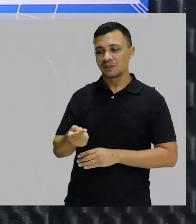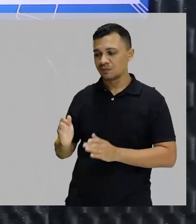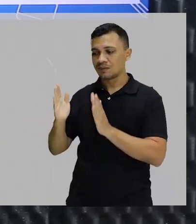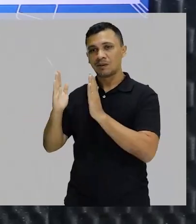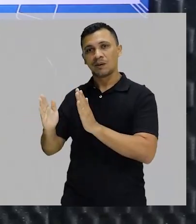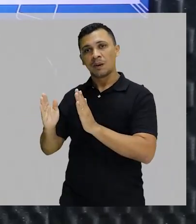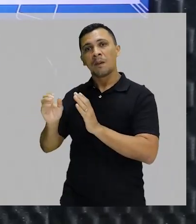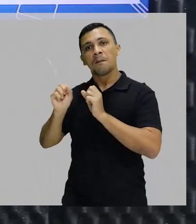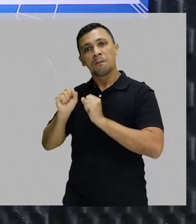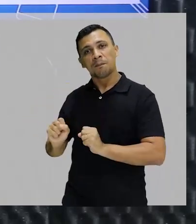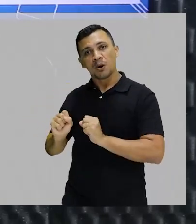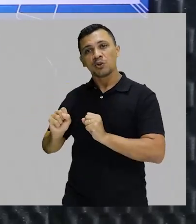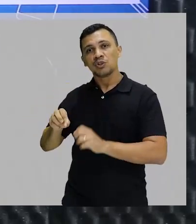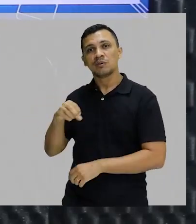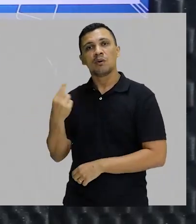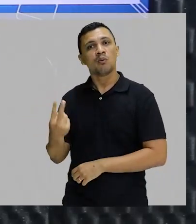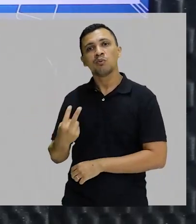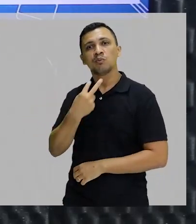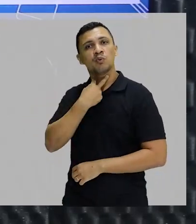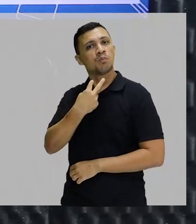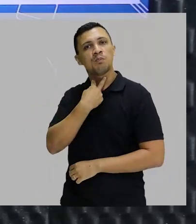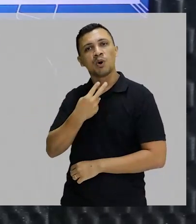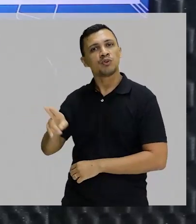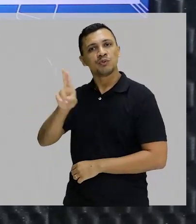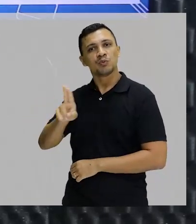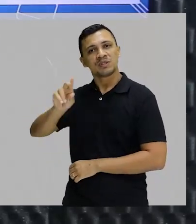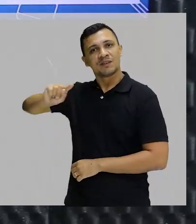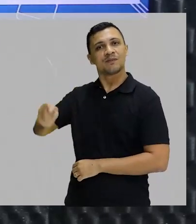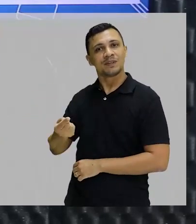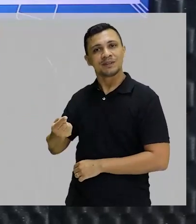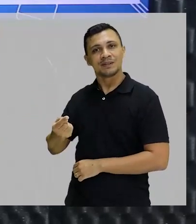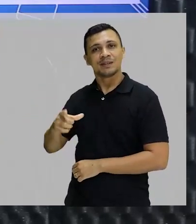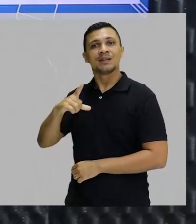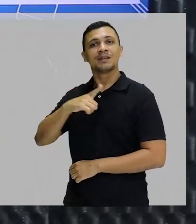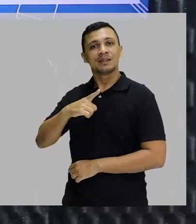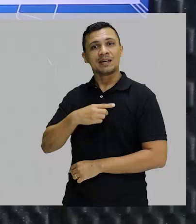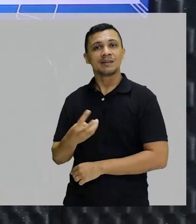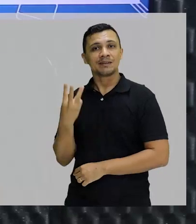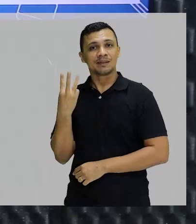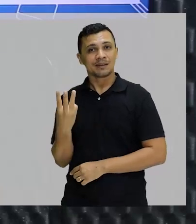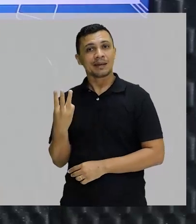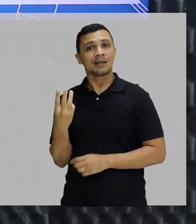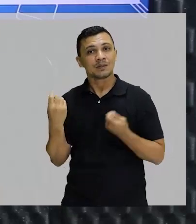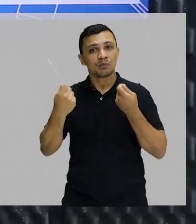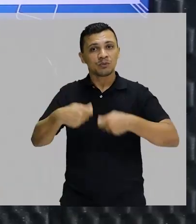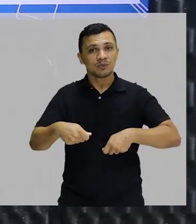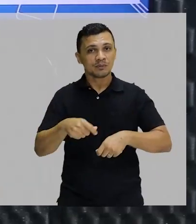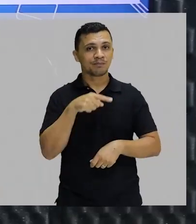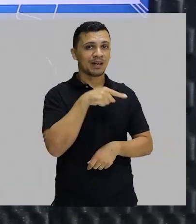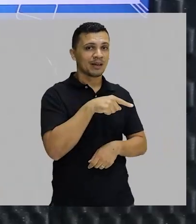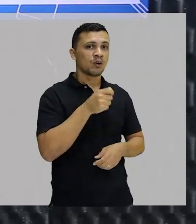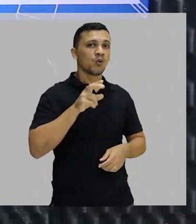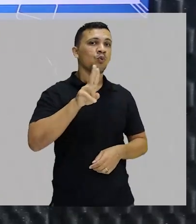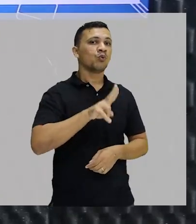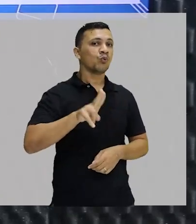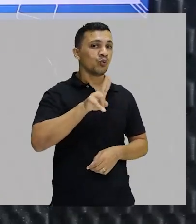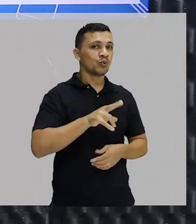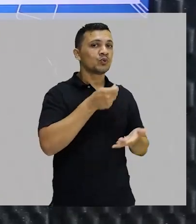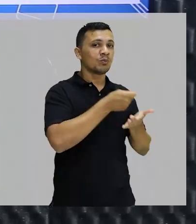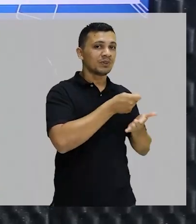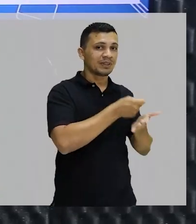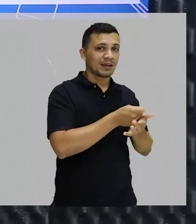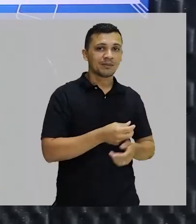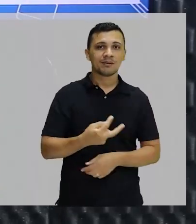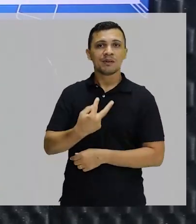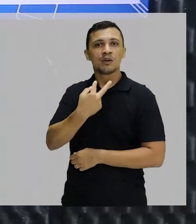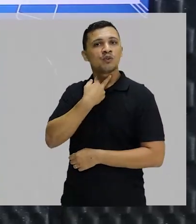falar de vírgula, vocês já sabem que nós temos essas 3 possibilidades. O uso obrigatório, quando não devemos utilizar de forma nenhuma